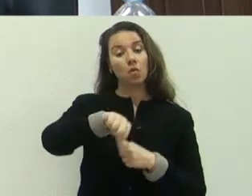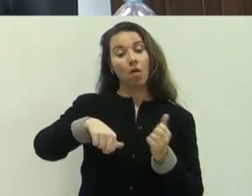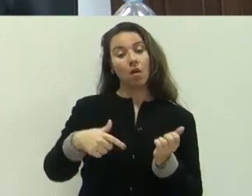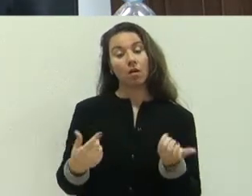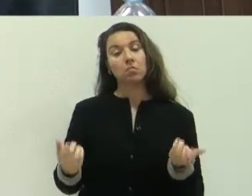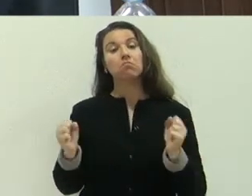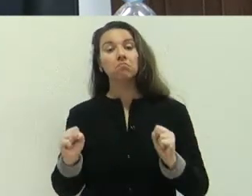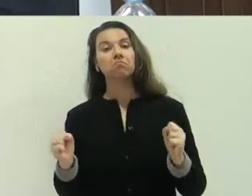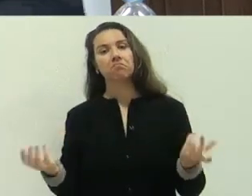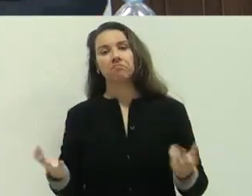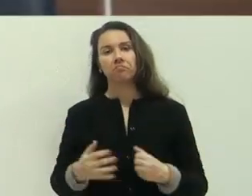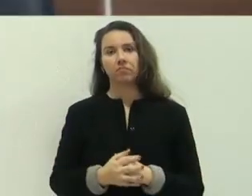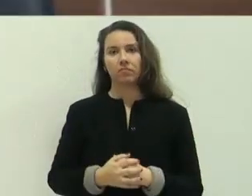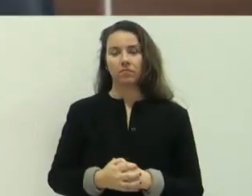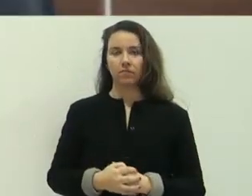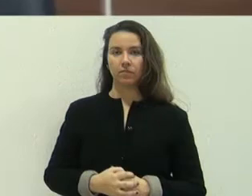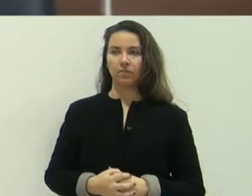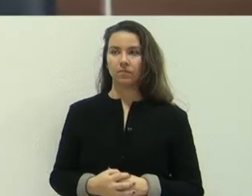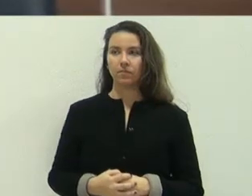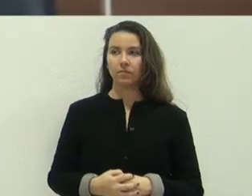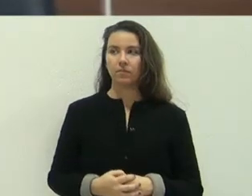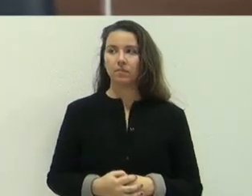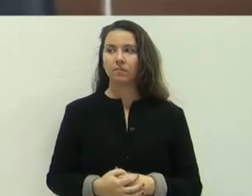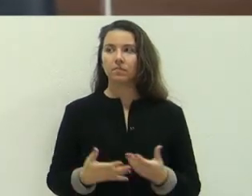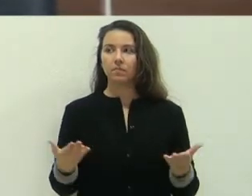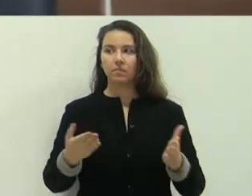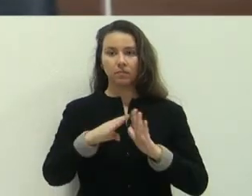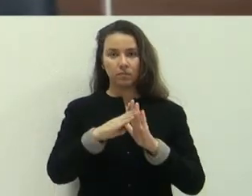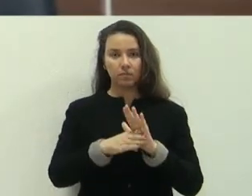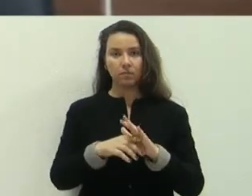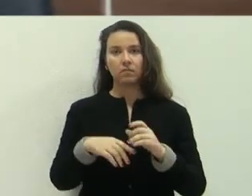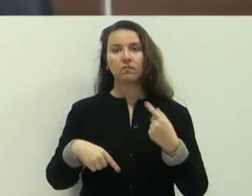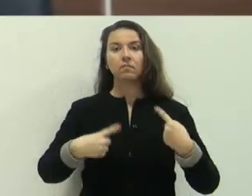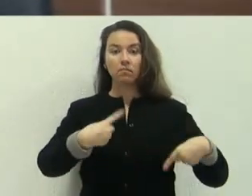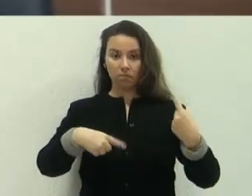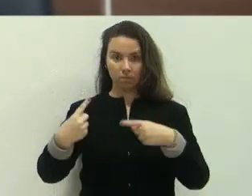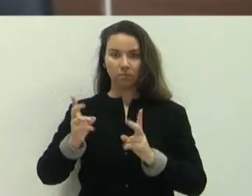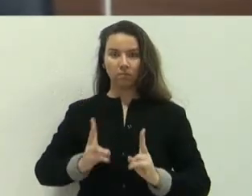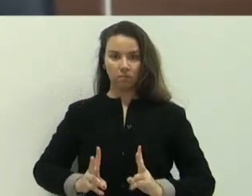possível. O projeto continua em discussão.